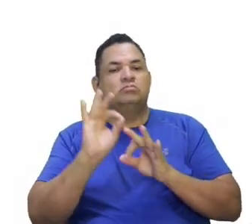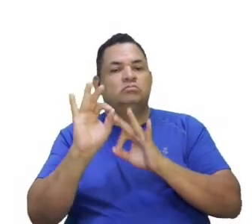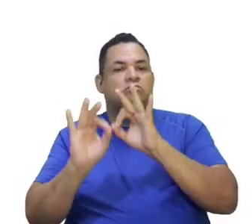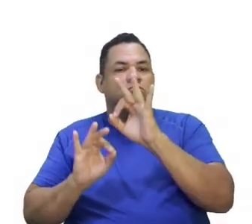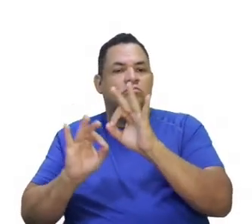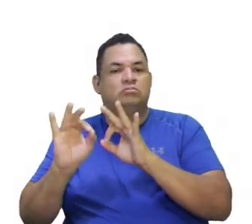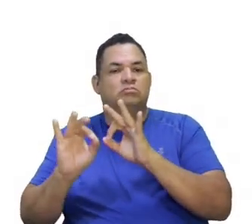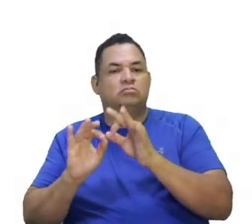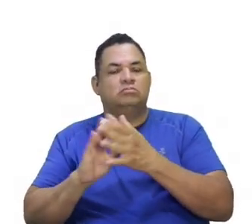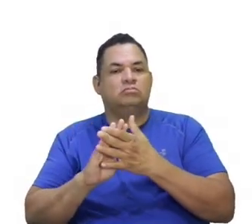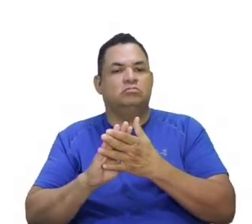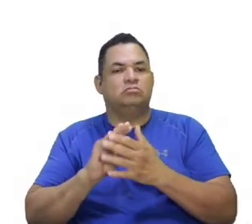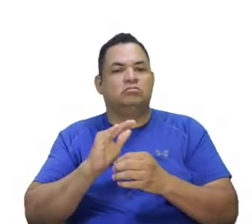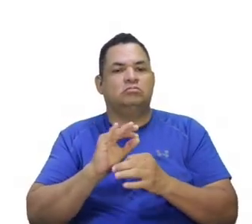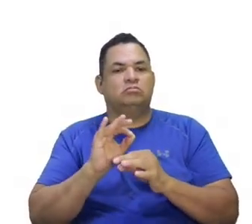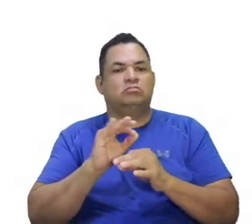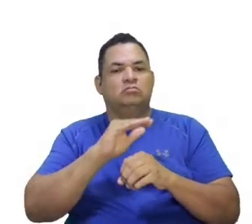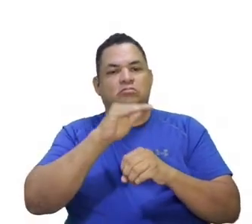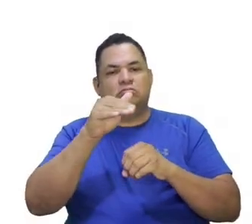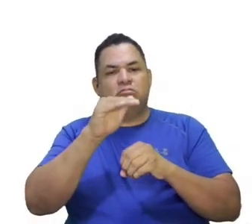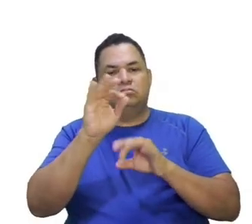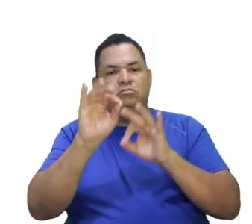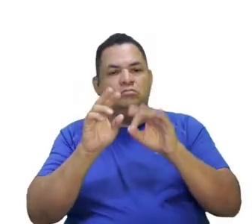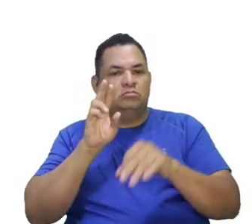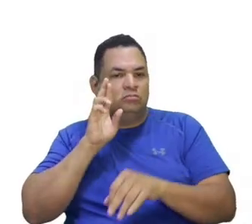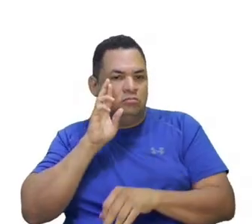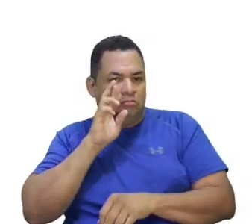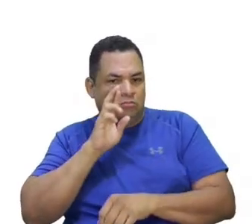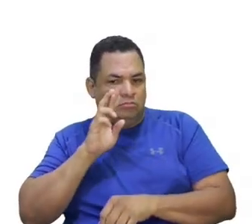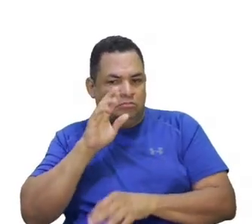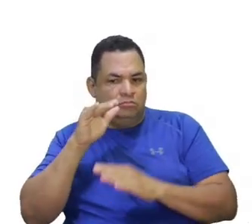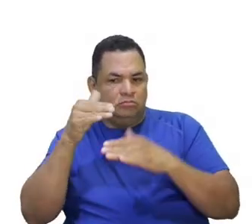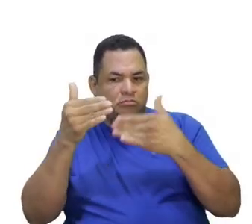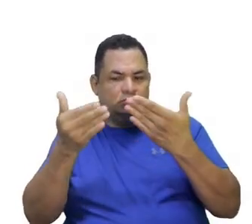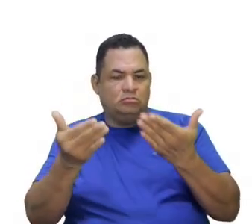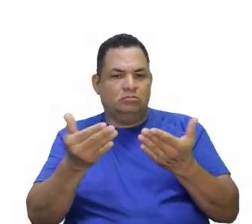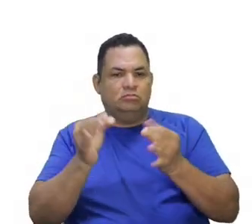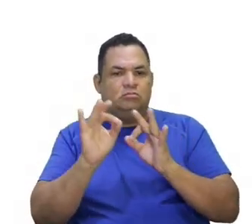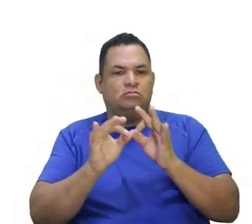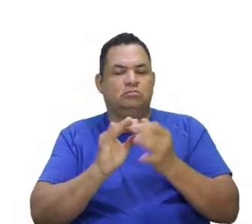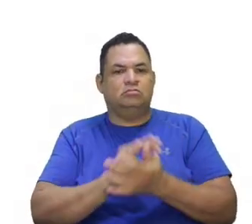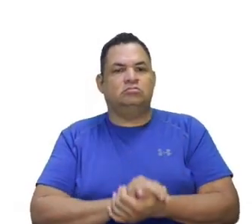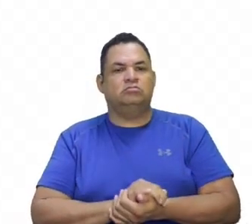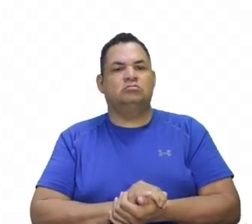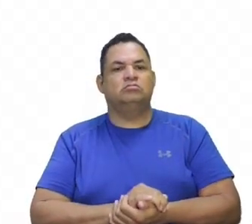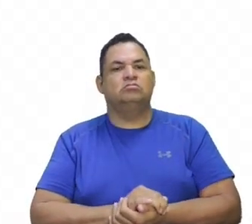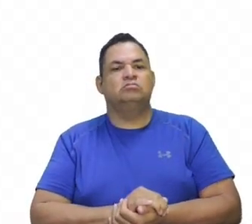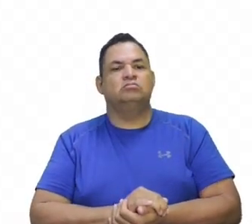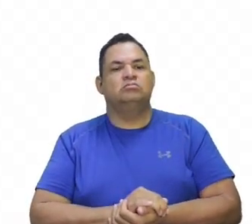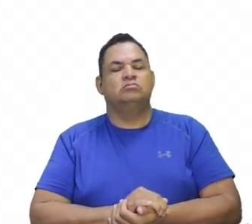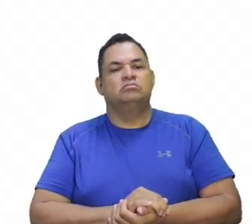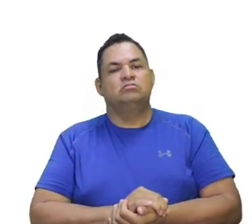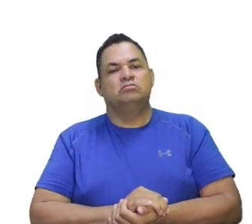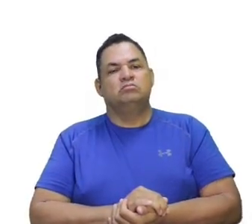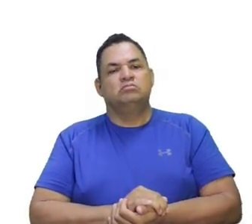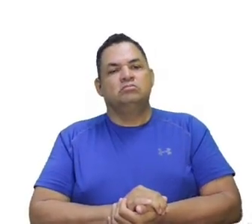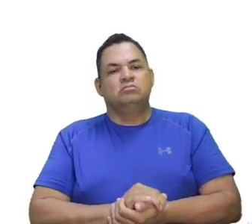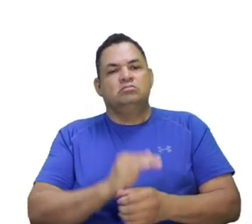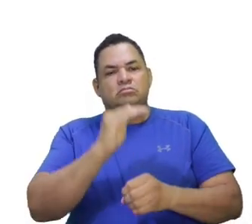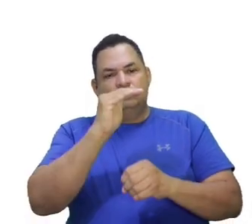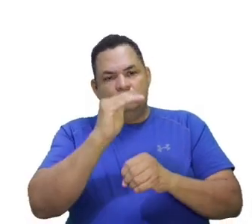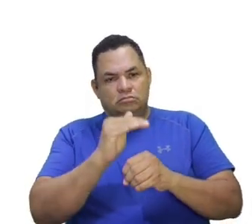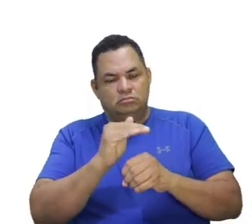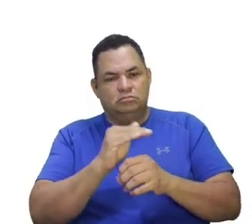eletrônica e iria observar qual é a camada de valência, perdão, o subnível